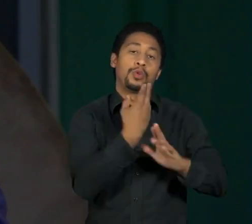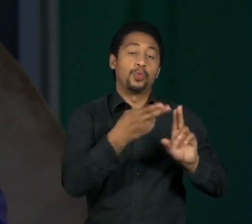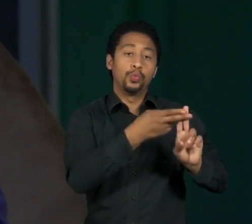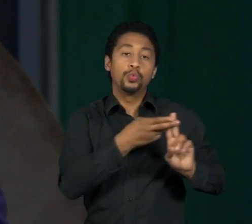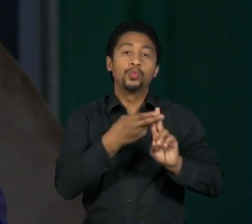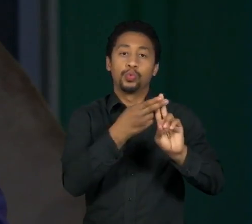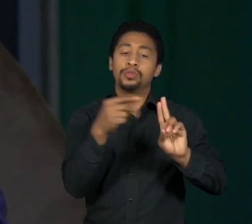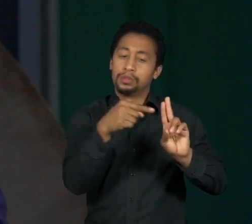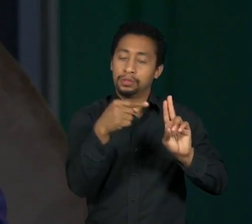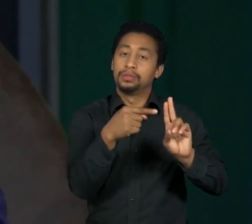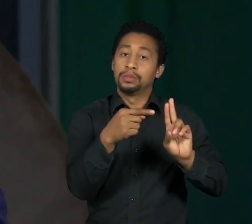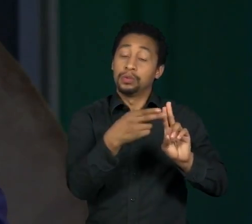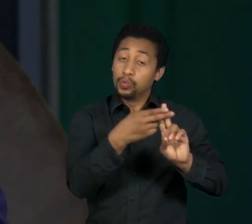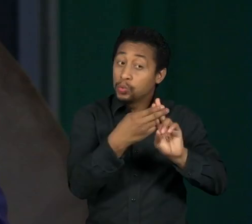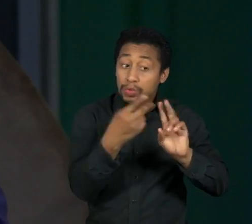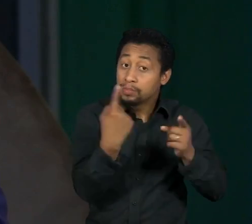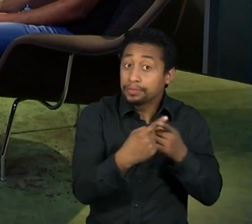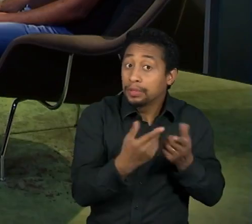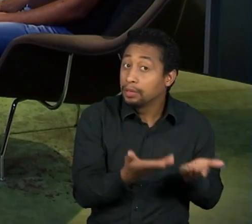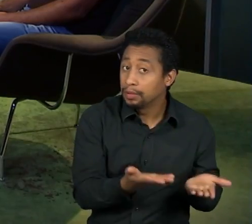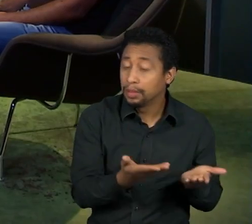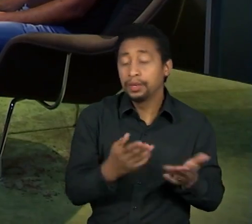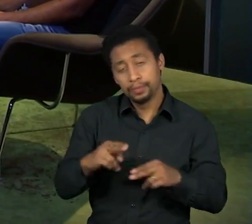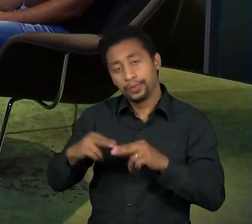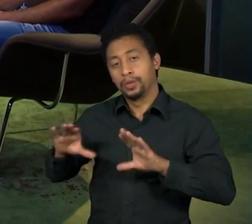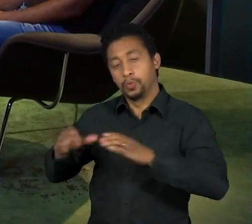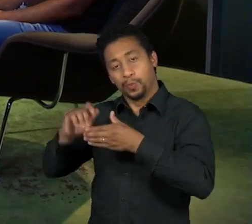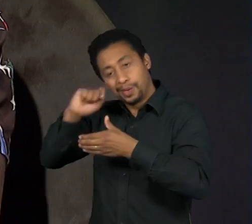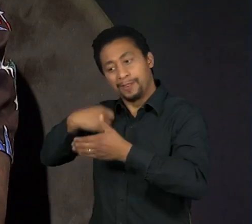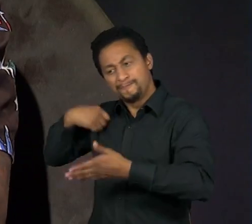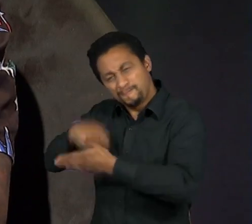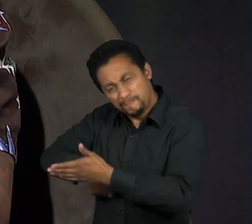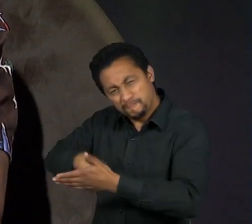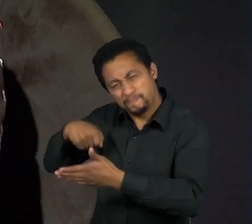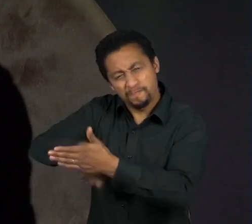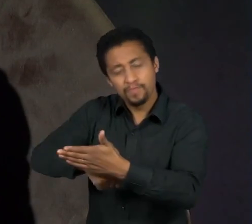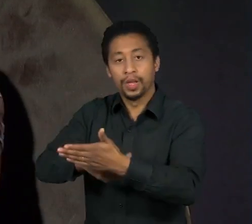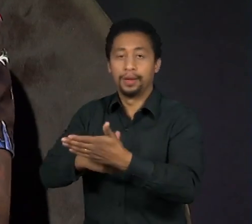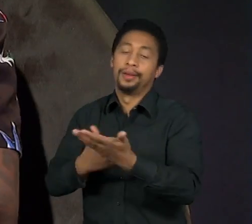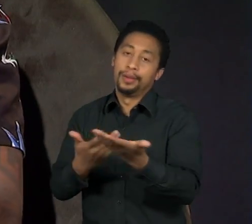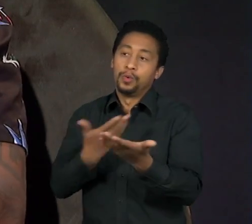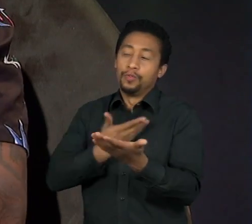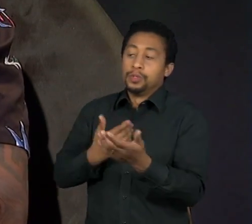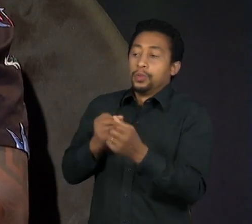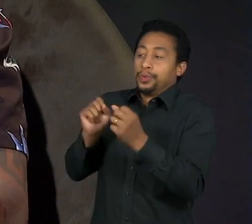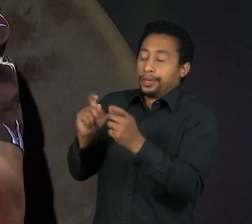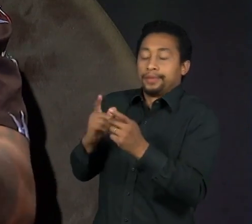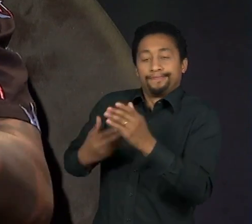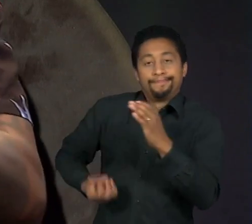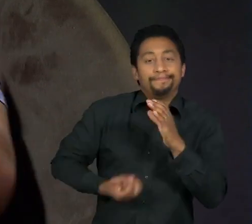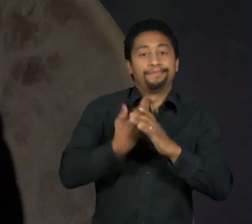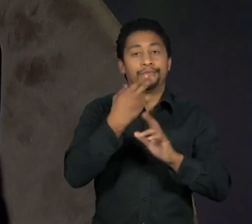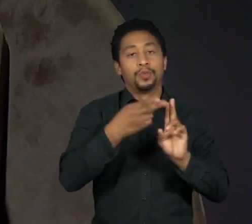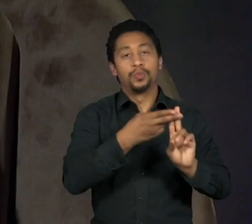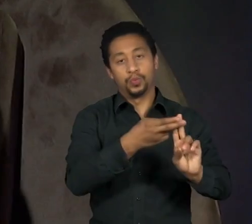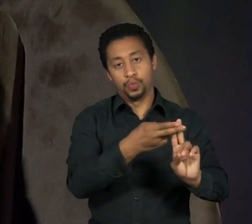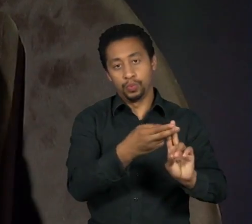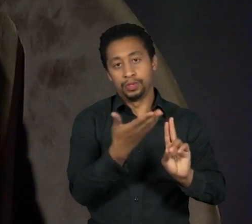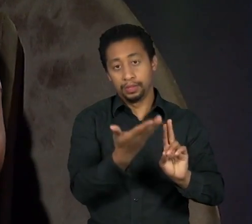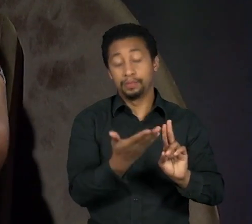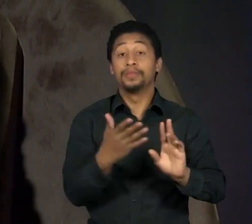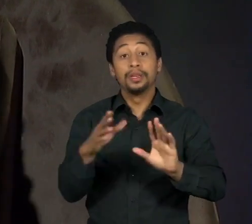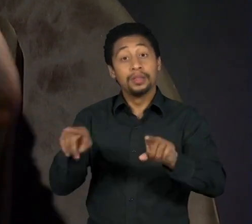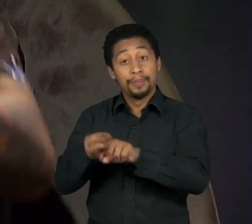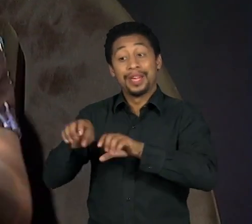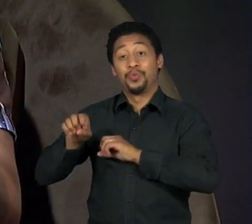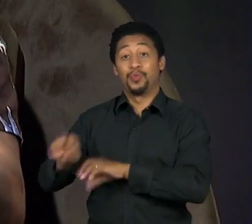negro. O que aconteceu nos últimos anos? O SUS vem sendo sucateado. A mesma coisa é a educação pública. Quando a gente começa a acessar, o que